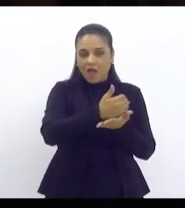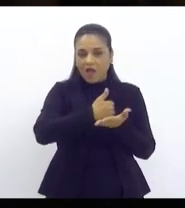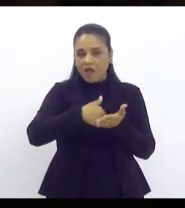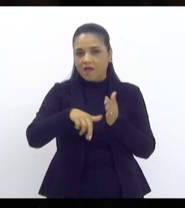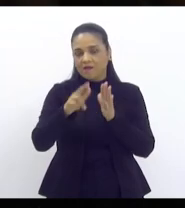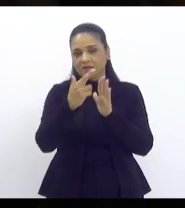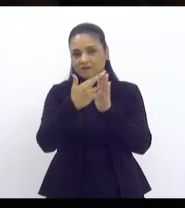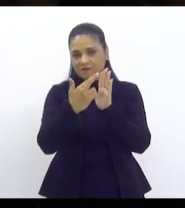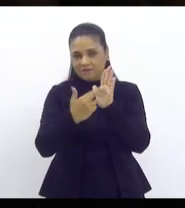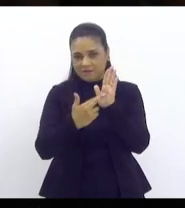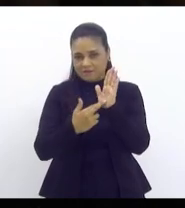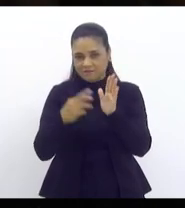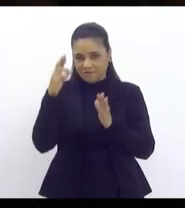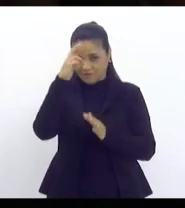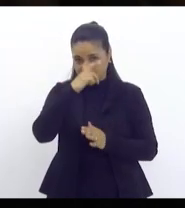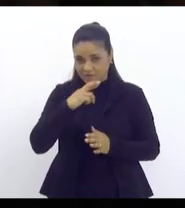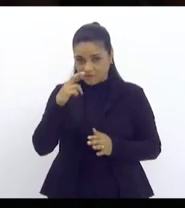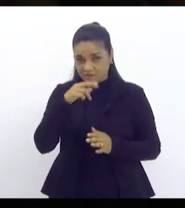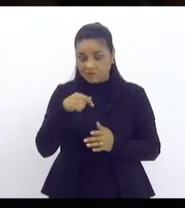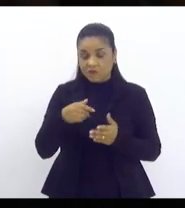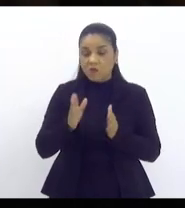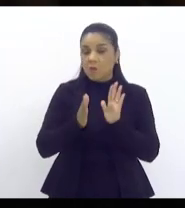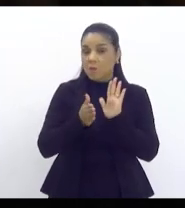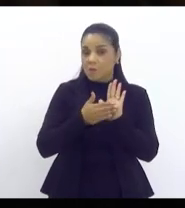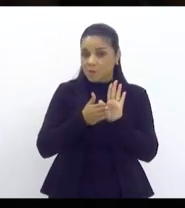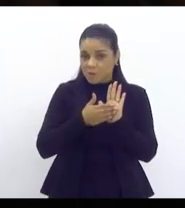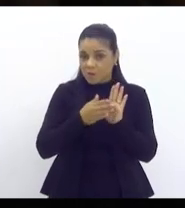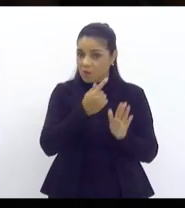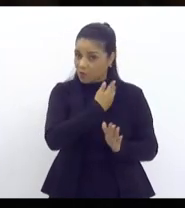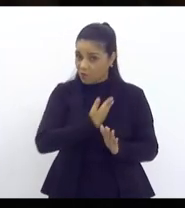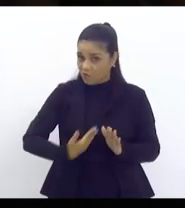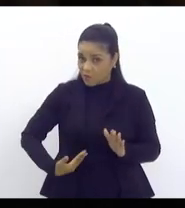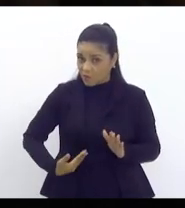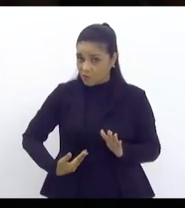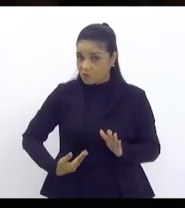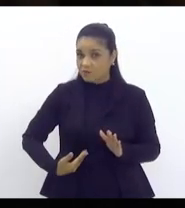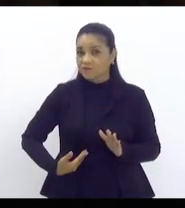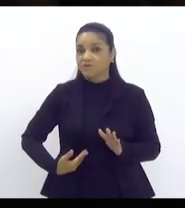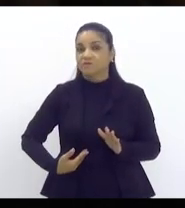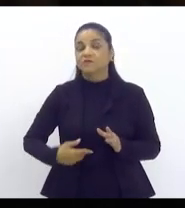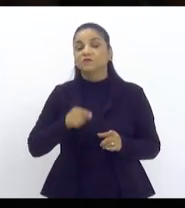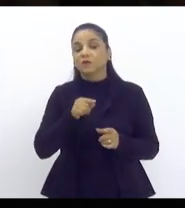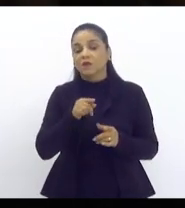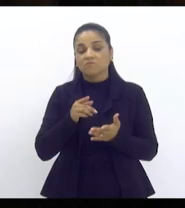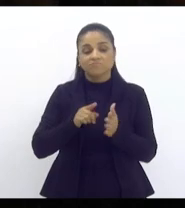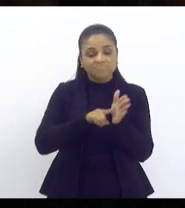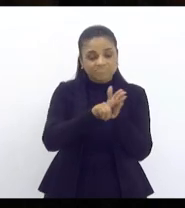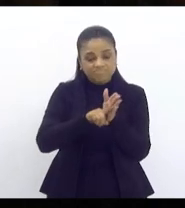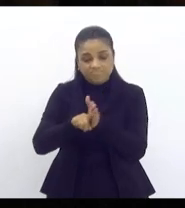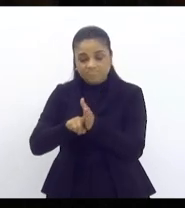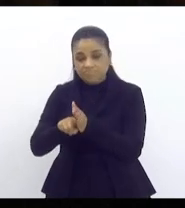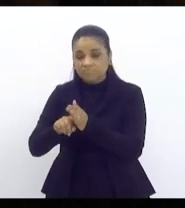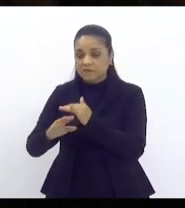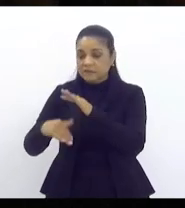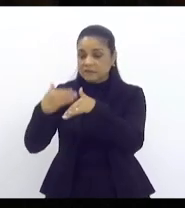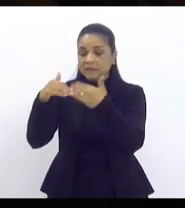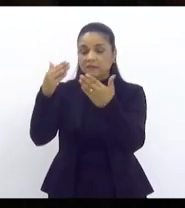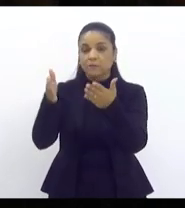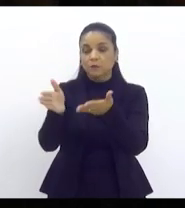fiscal. E fez essa proposta lastreada em projeções de crescimento de